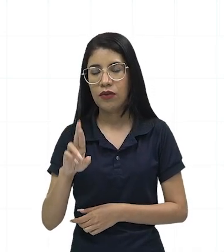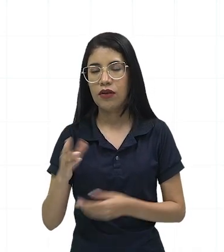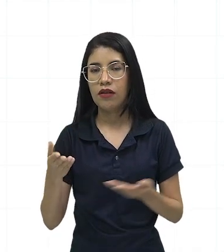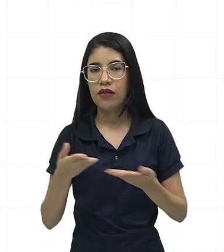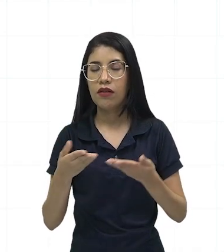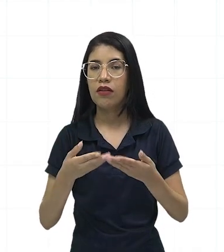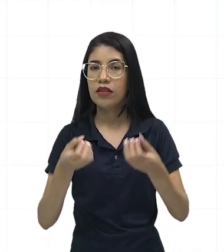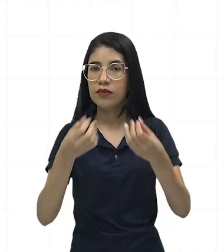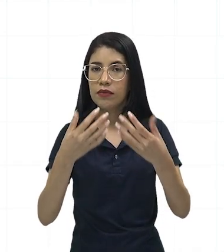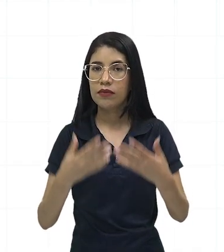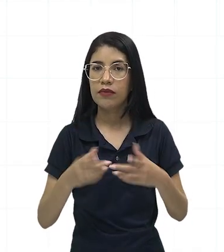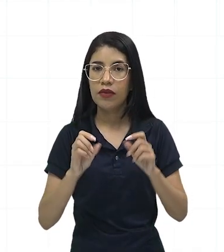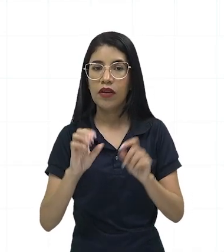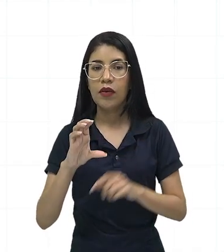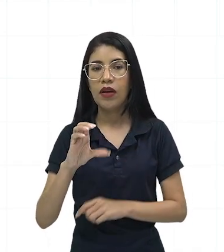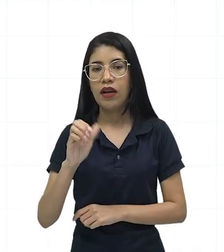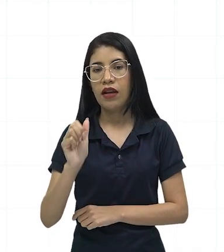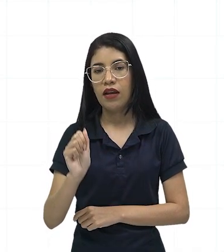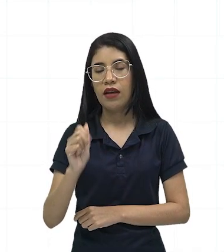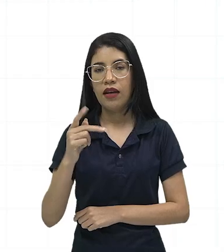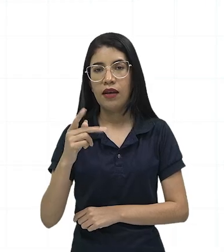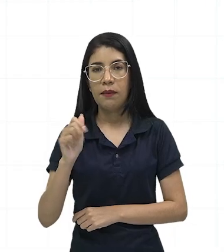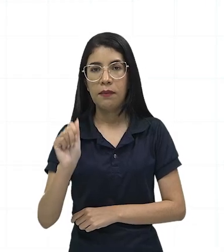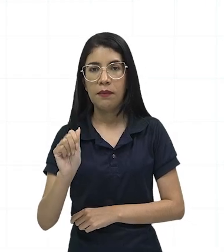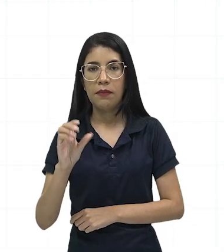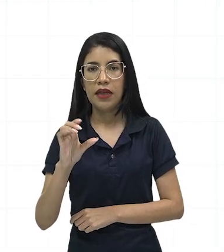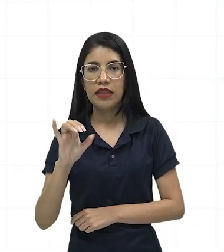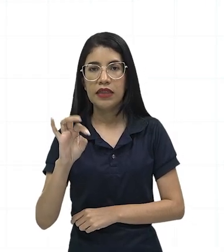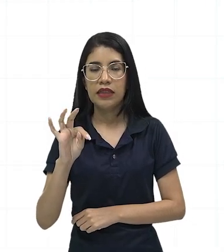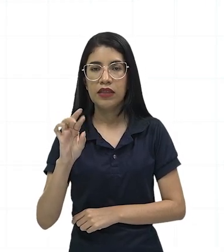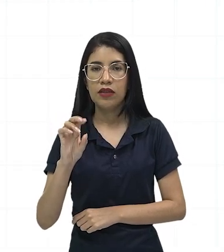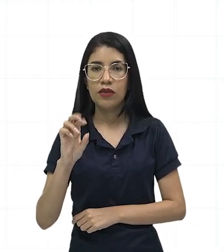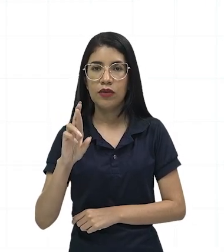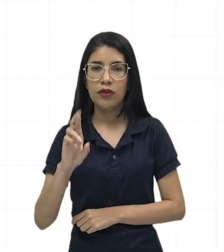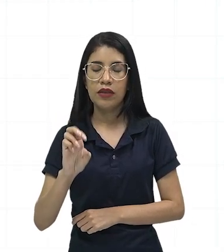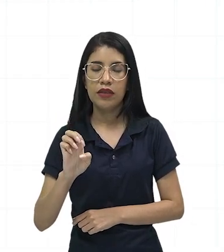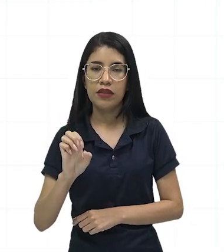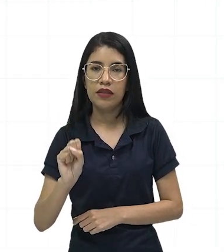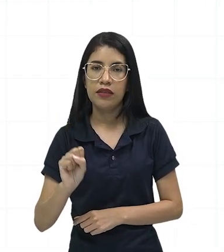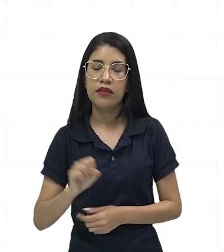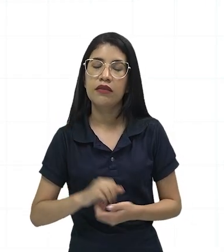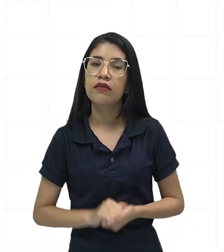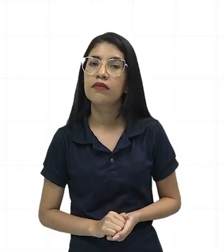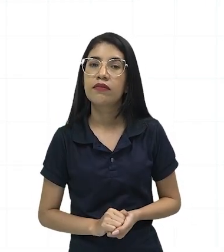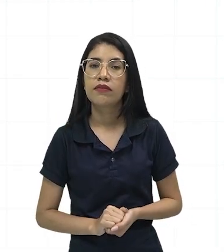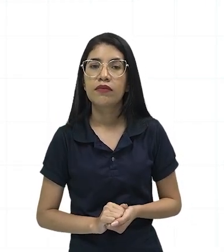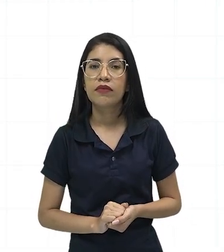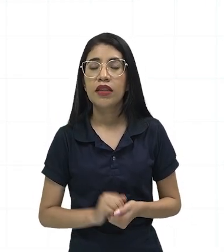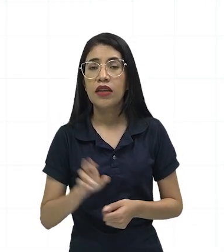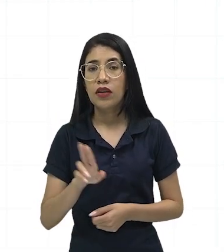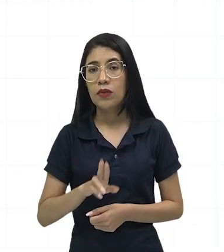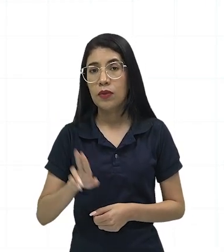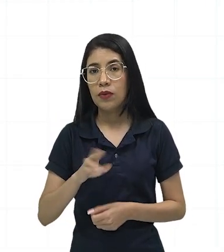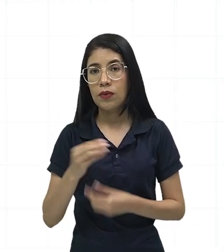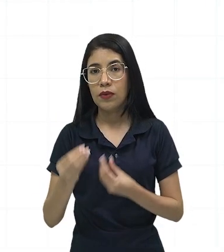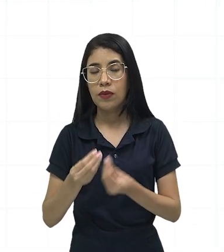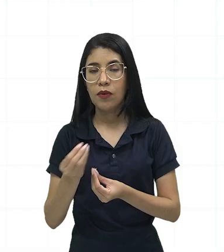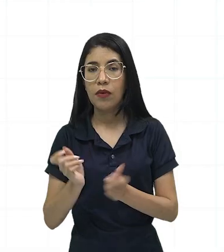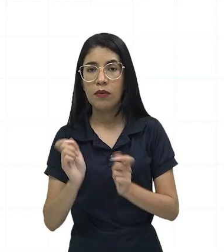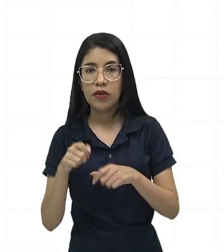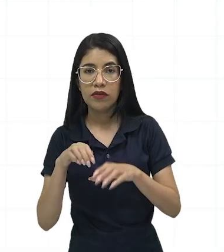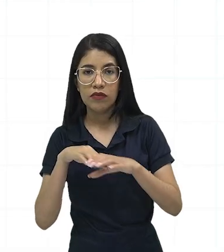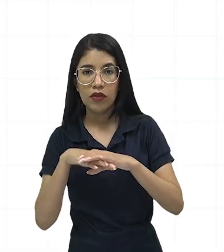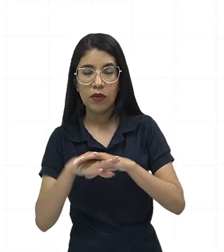os capacitores, tá? Então, os capacitores são utilizados para o armazenamento